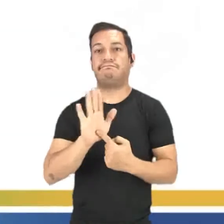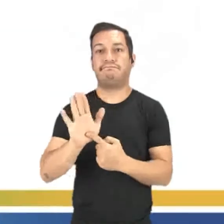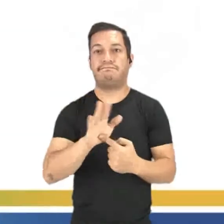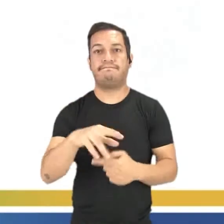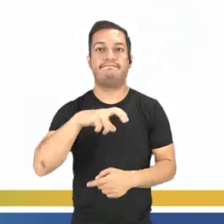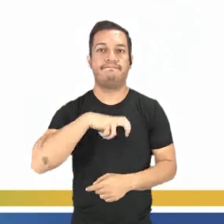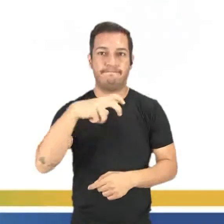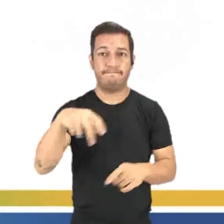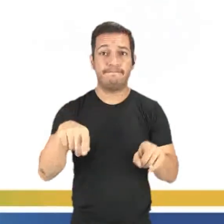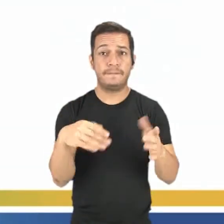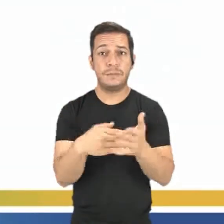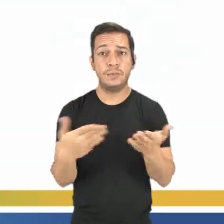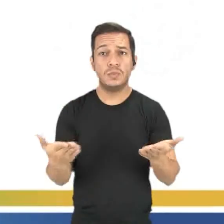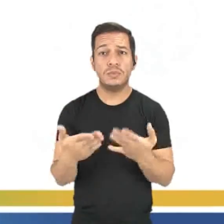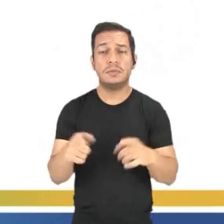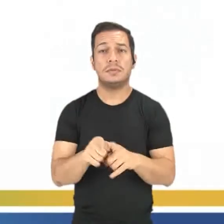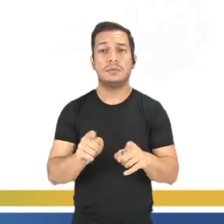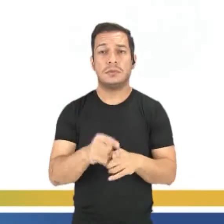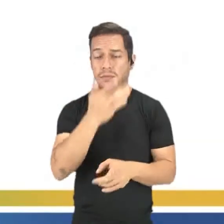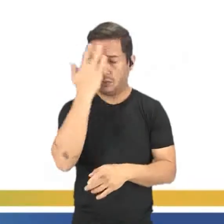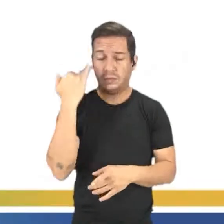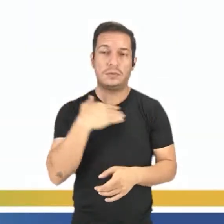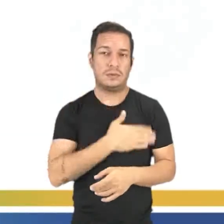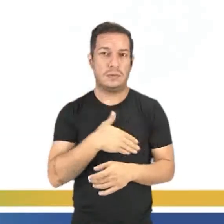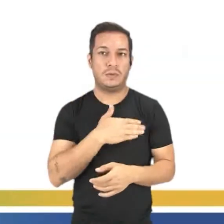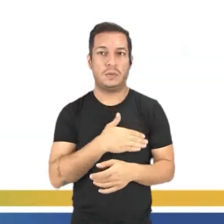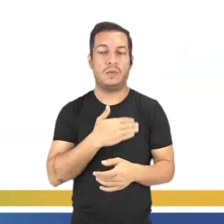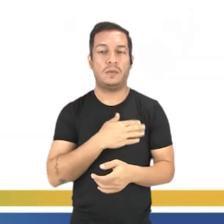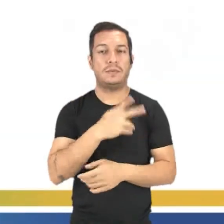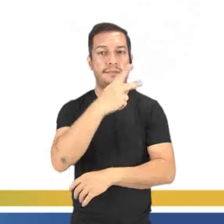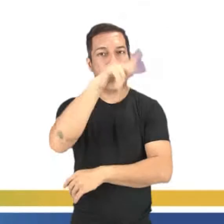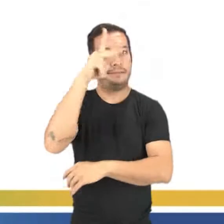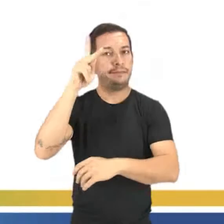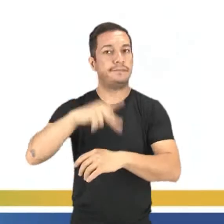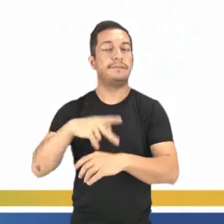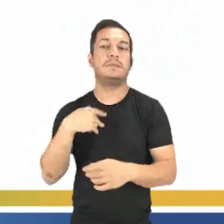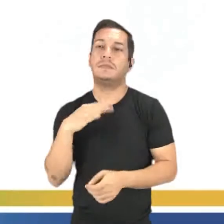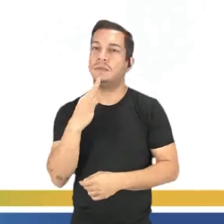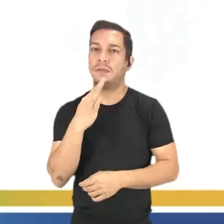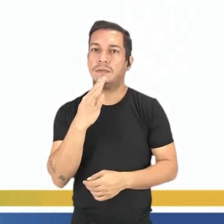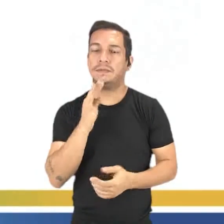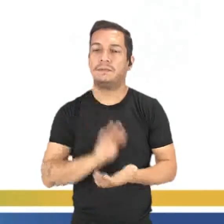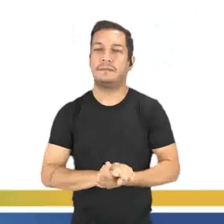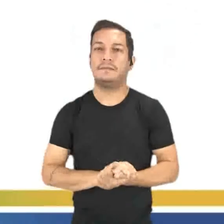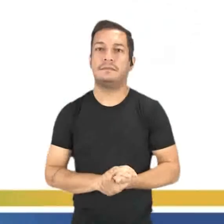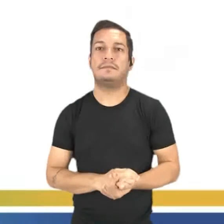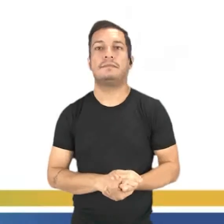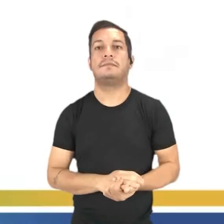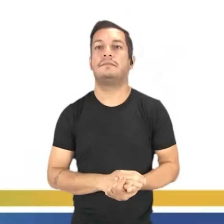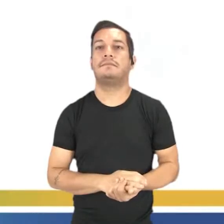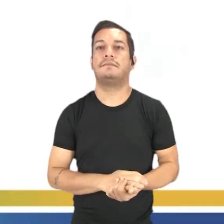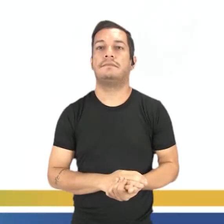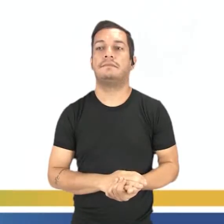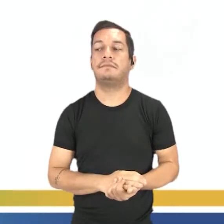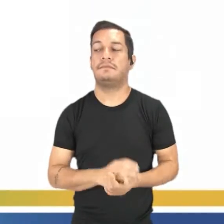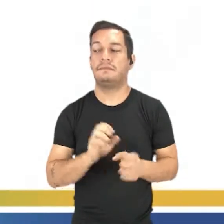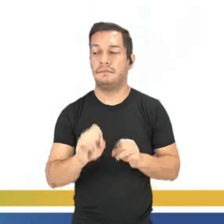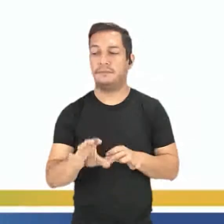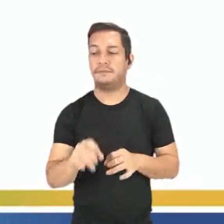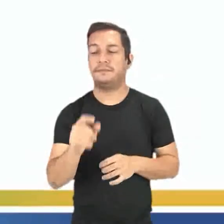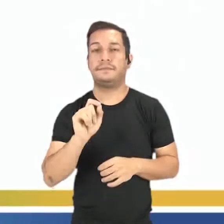também até hoje aos amantes desse estilo parnasiano, ele é muito conhecido. Ele trabalhou